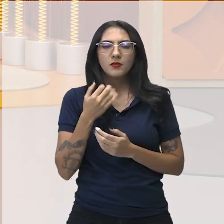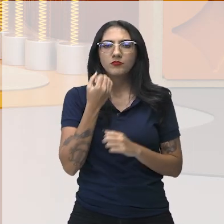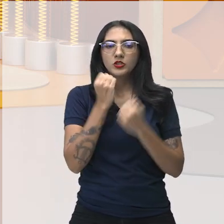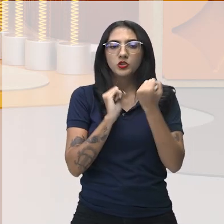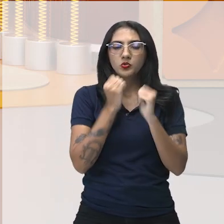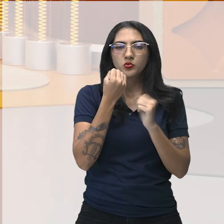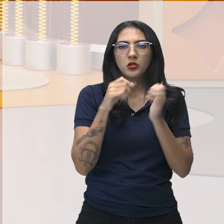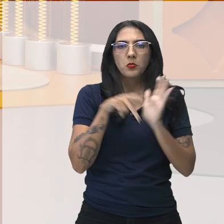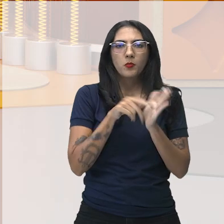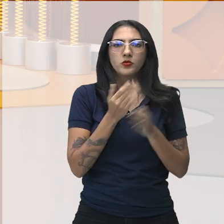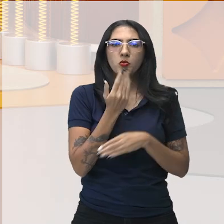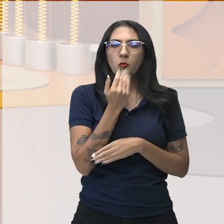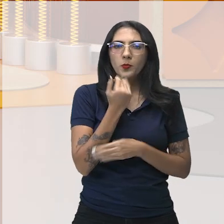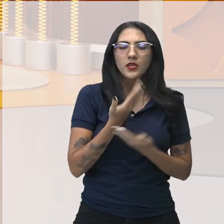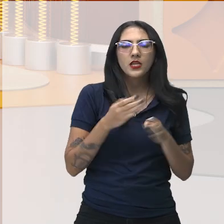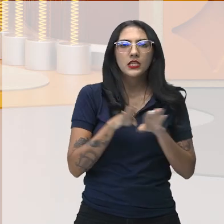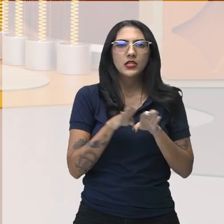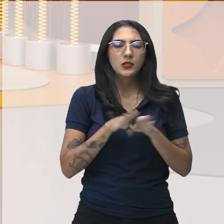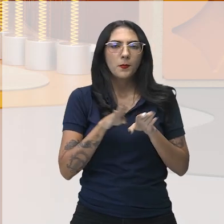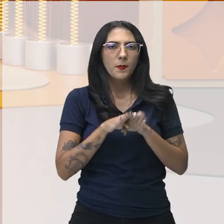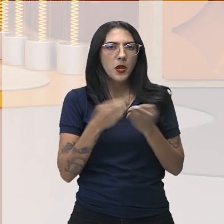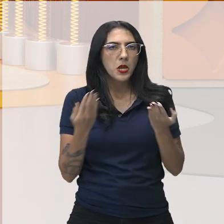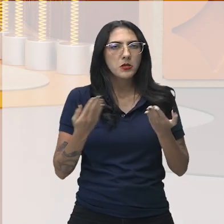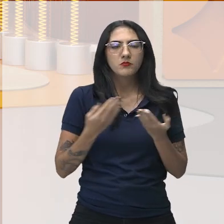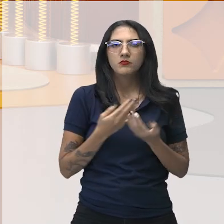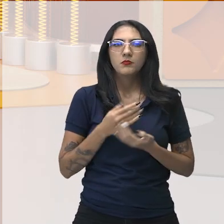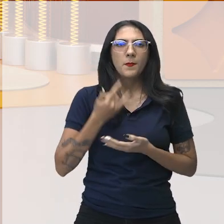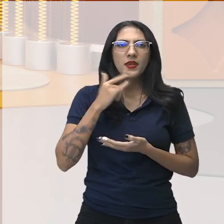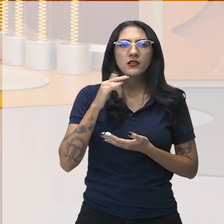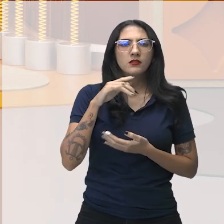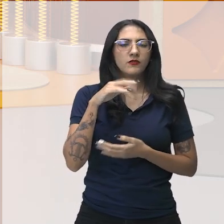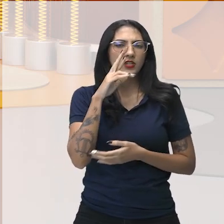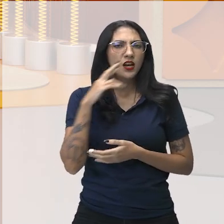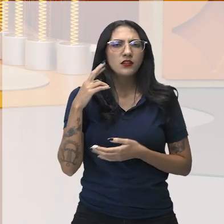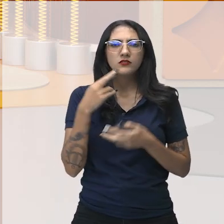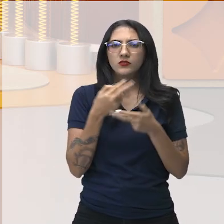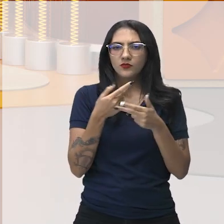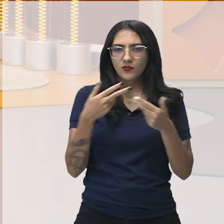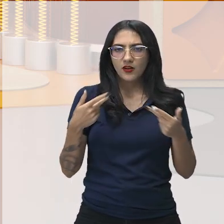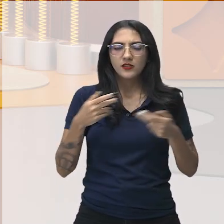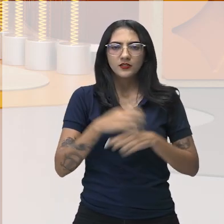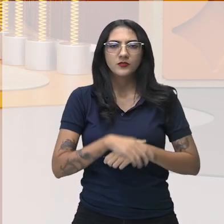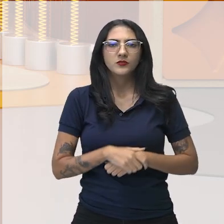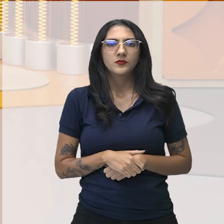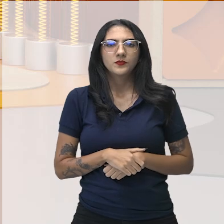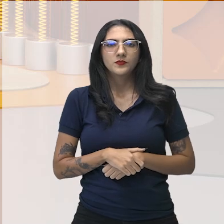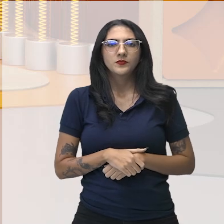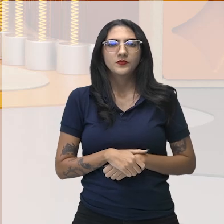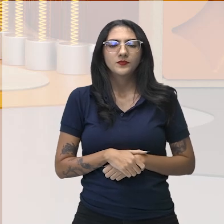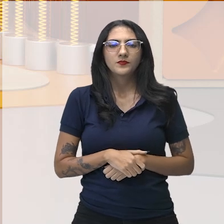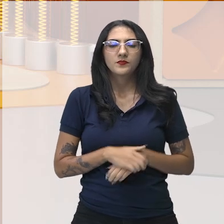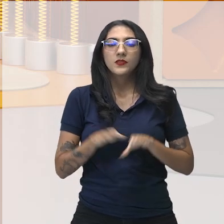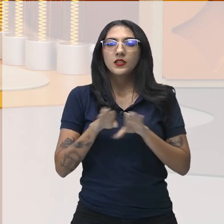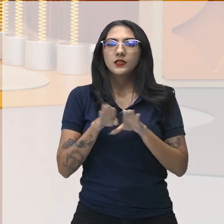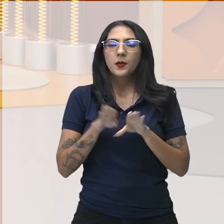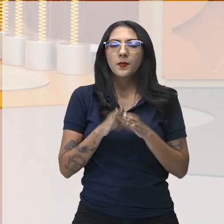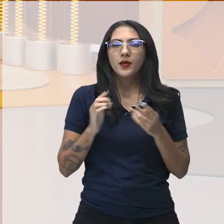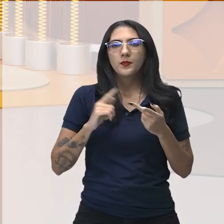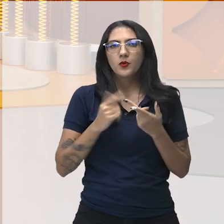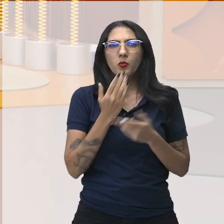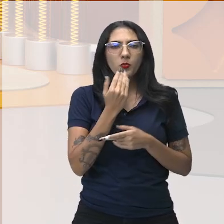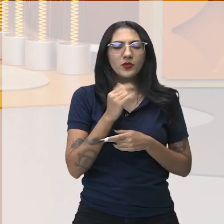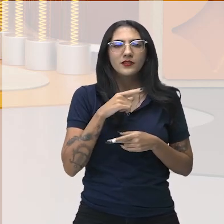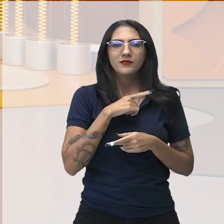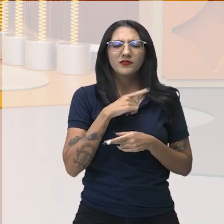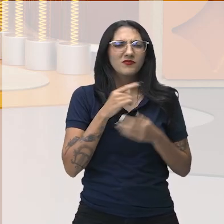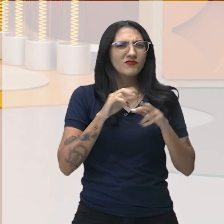indústria alimentícia, de bebidas, tá certo? Conforme vocês vão observar aqui. Na área de comida, a gente tem os fast